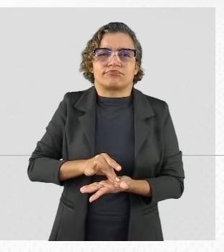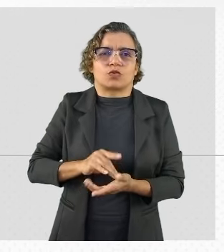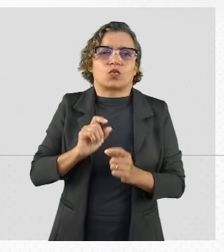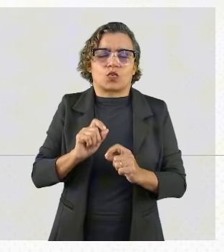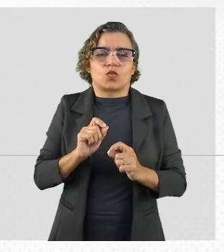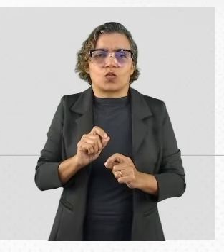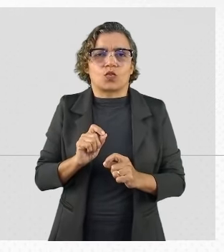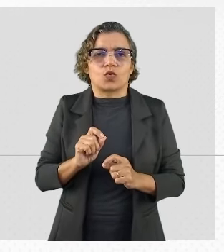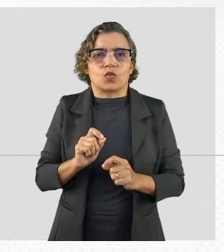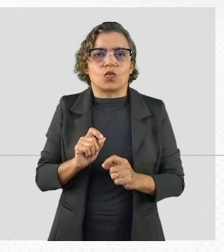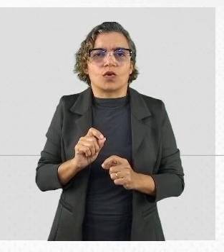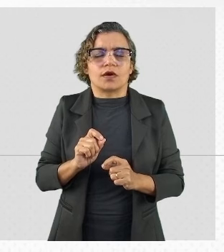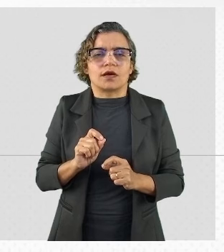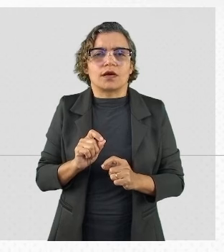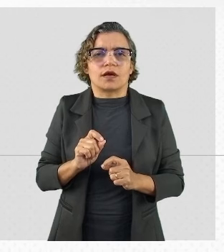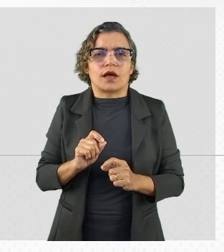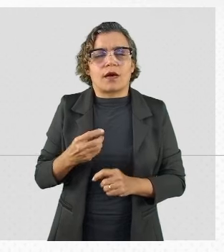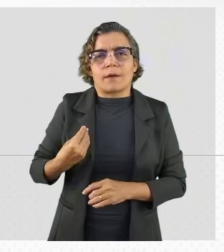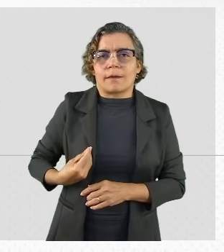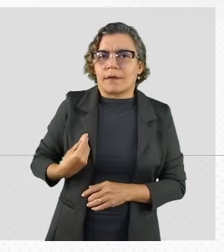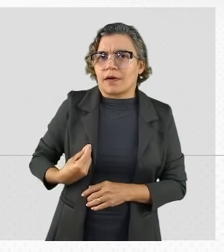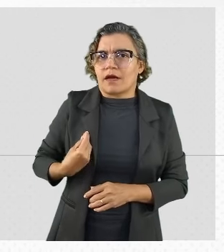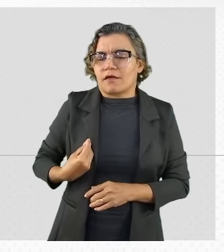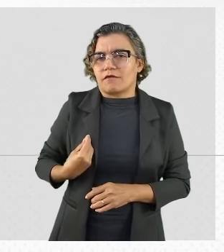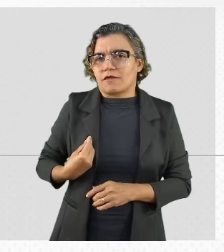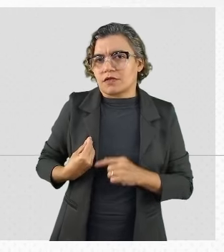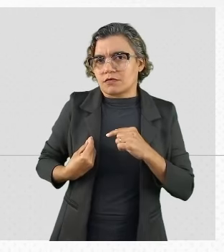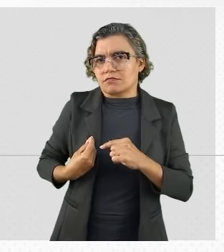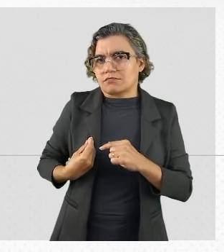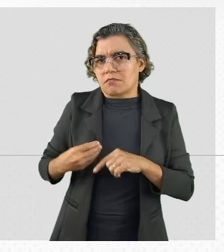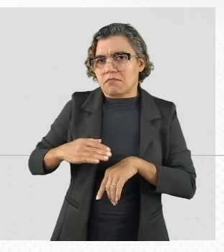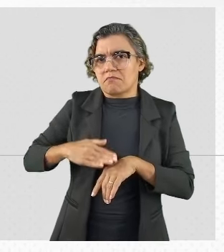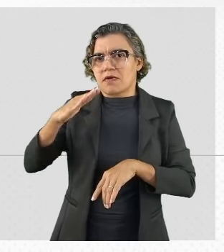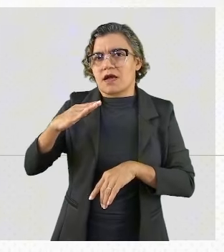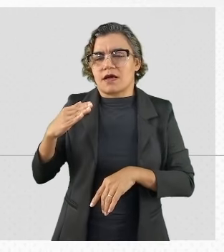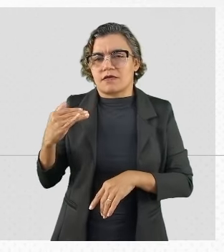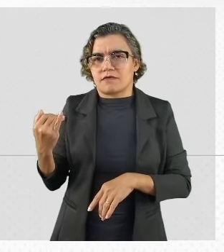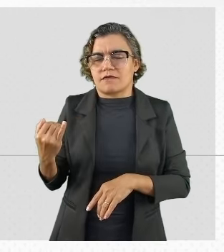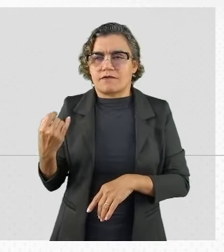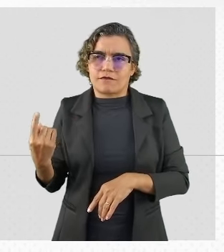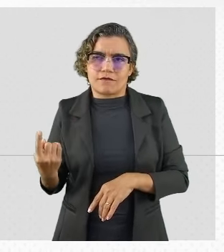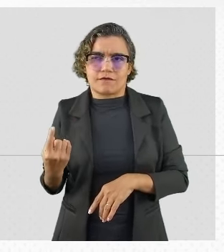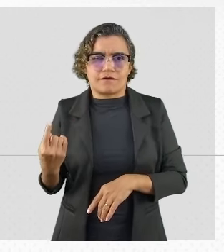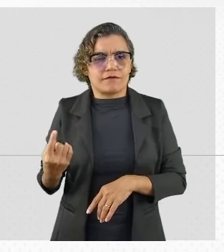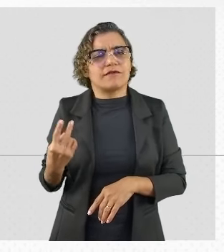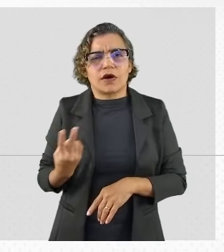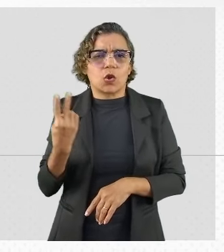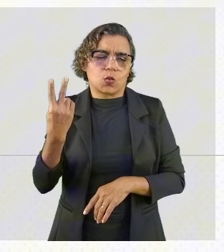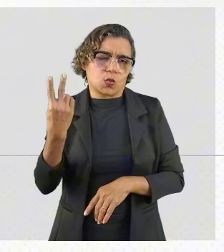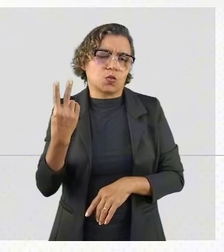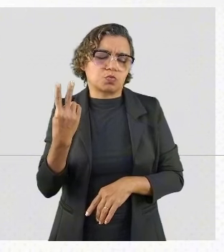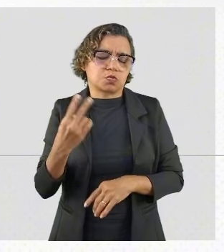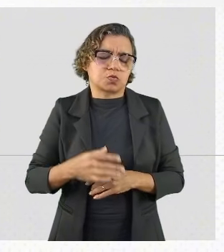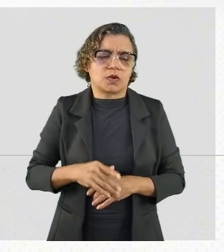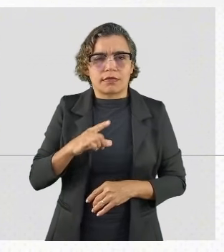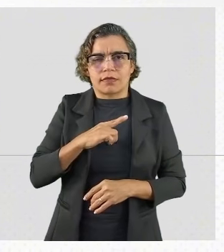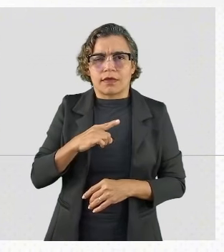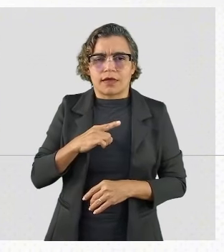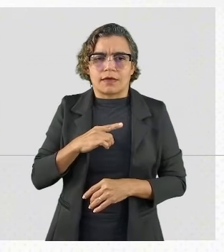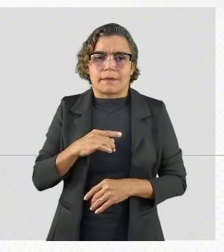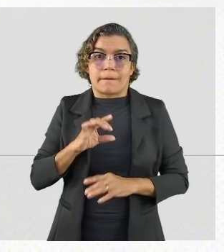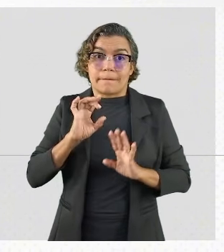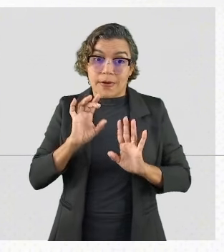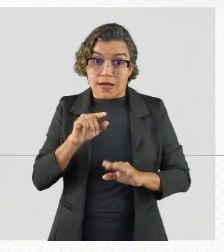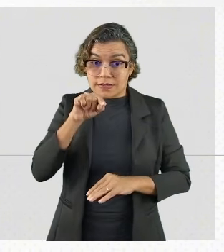uma vida que vale mais a pena ser vivida, não nesse plano, digamos assim. E o Nietzsche vai dizer o seguinte, galera, só tem uma